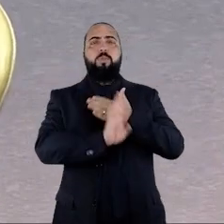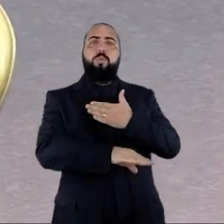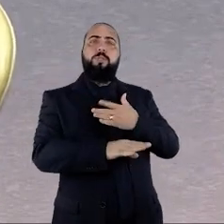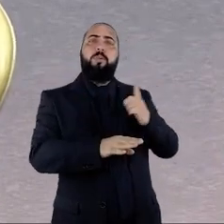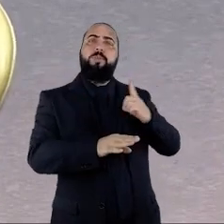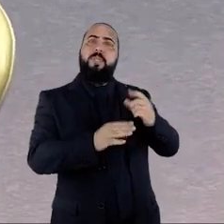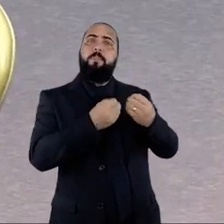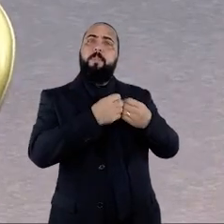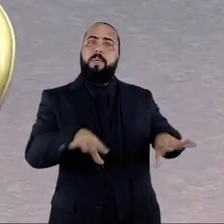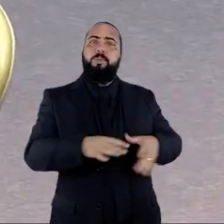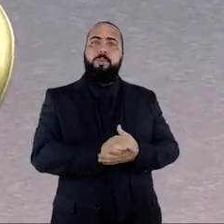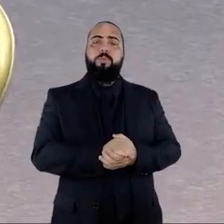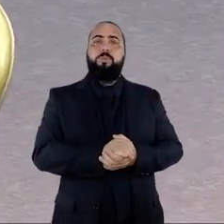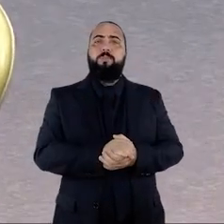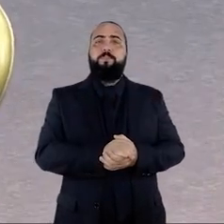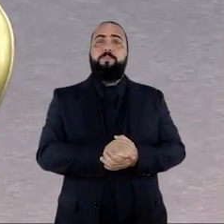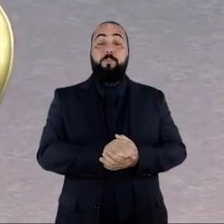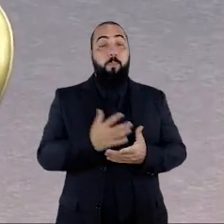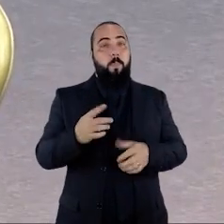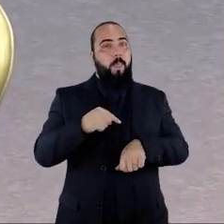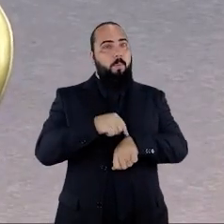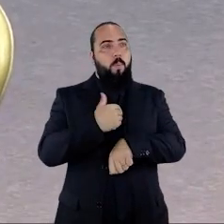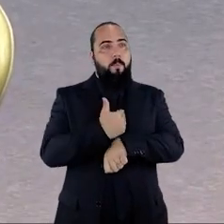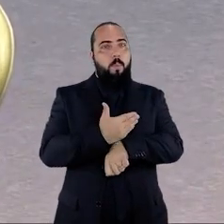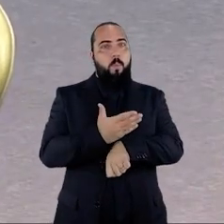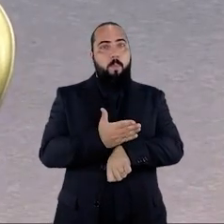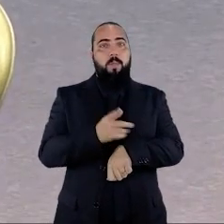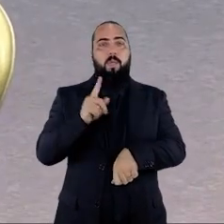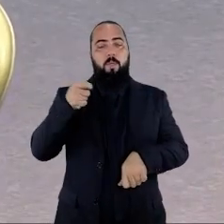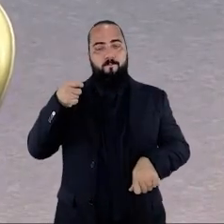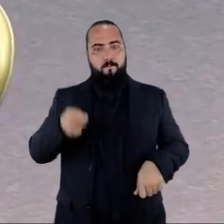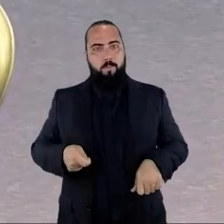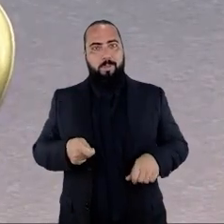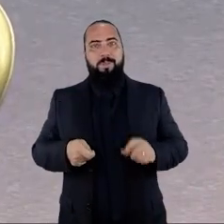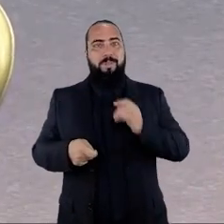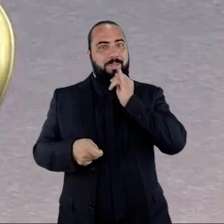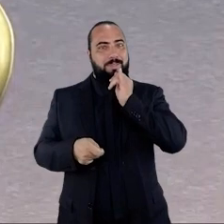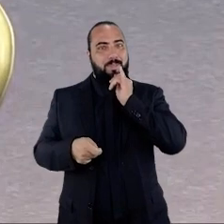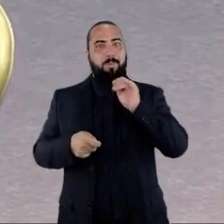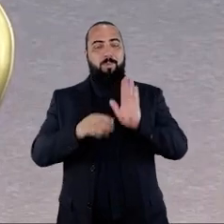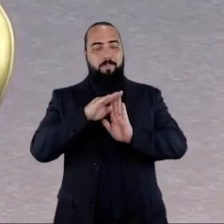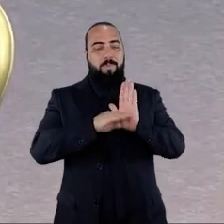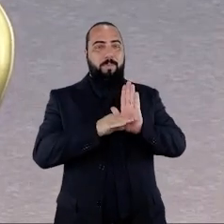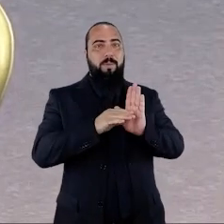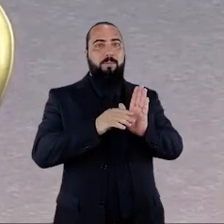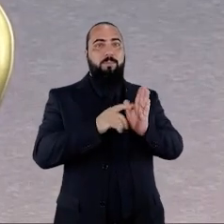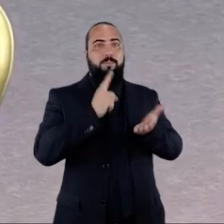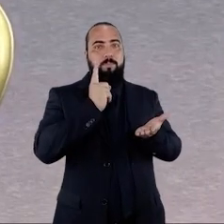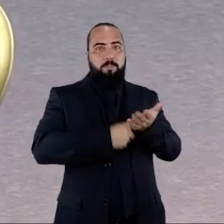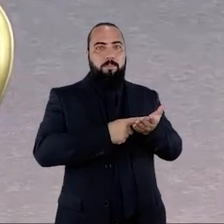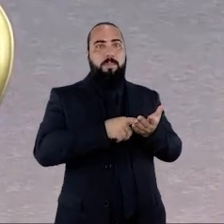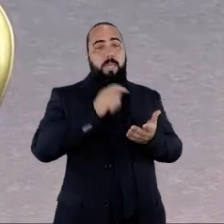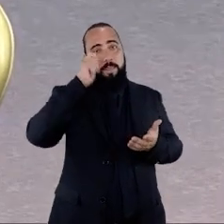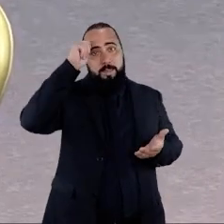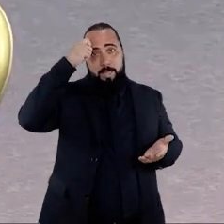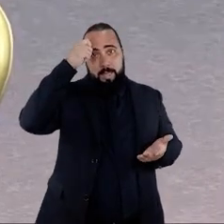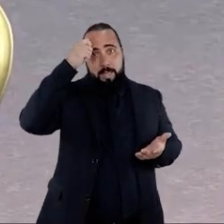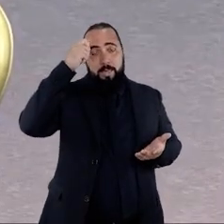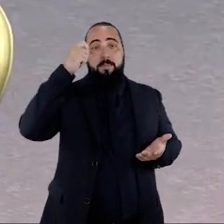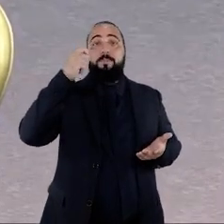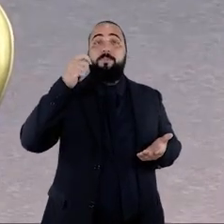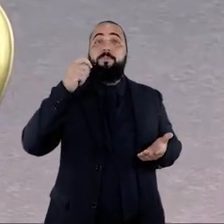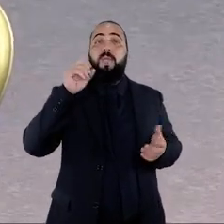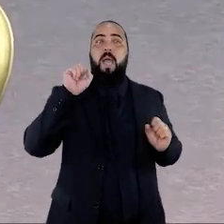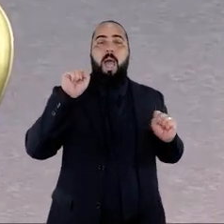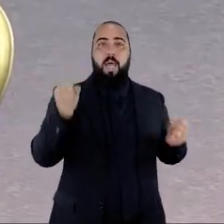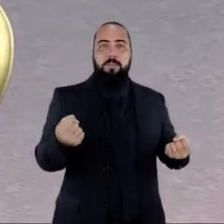essa exclusão tem nos prejudicado. E a todo momento, essa afirmação de uma agenda política negra